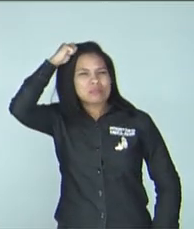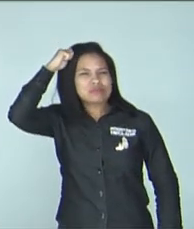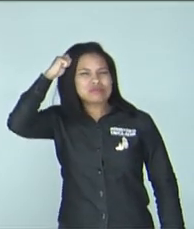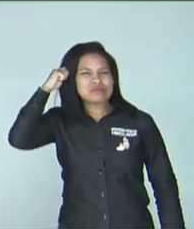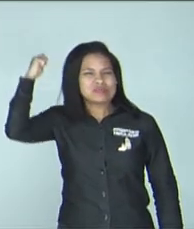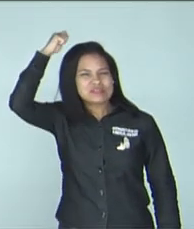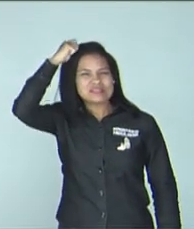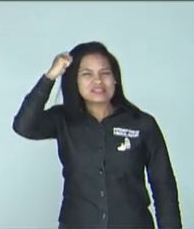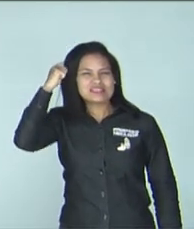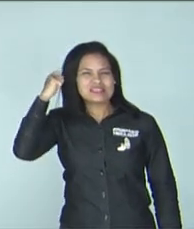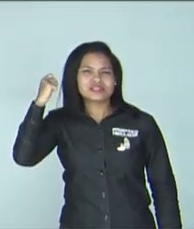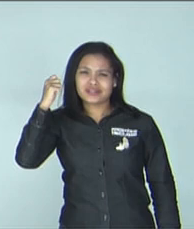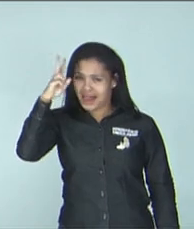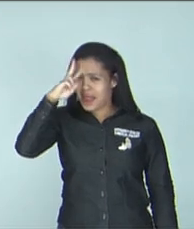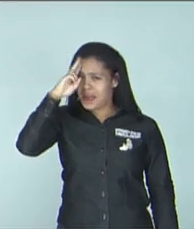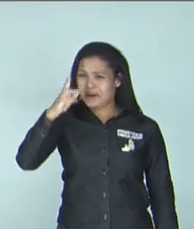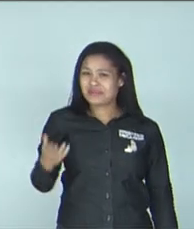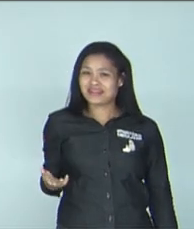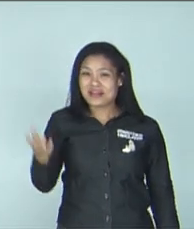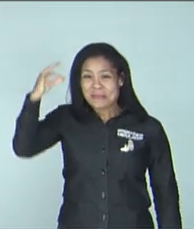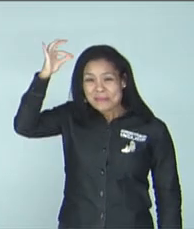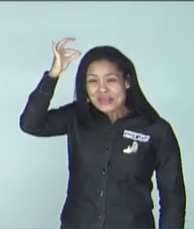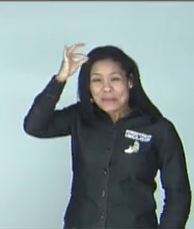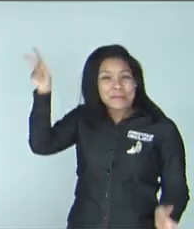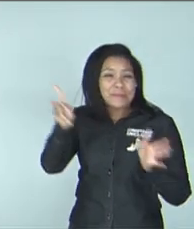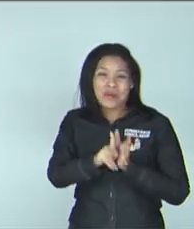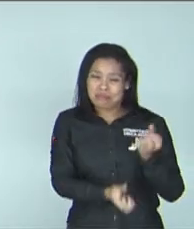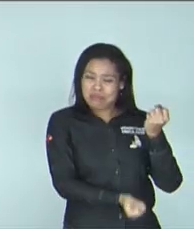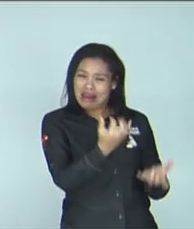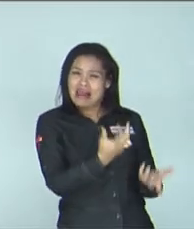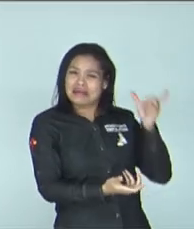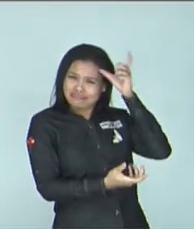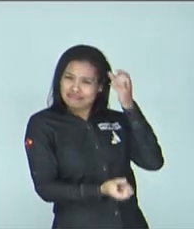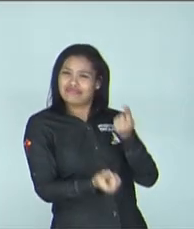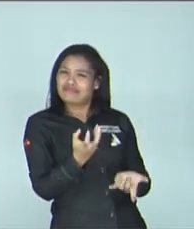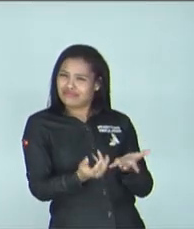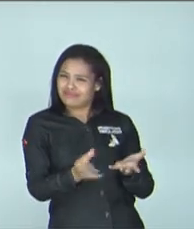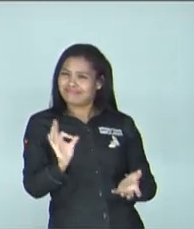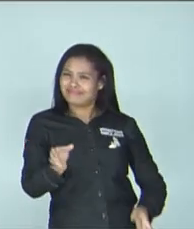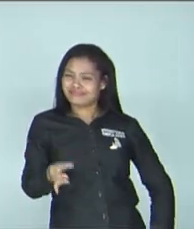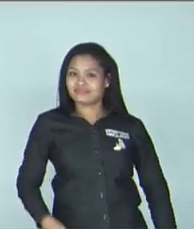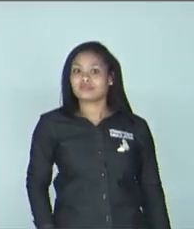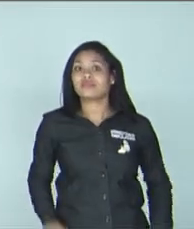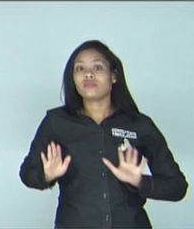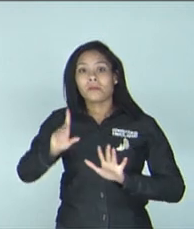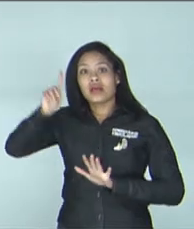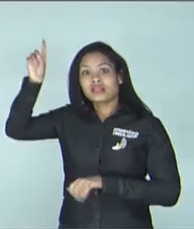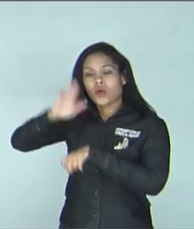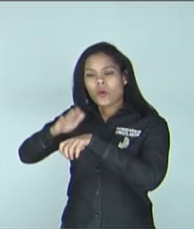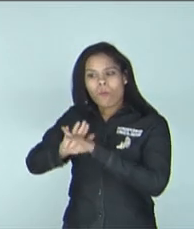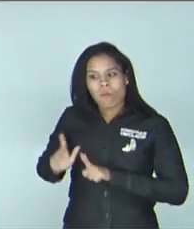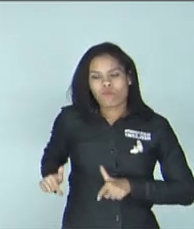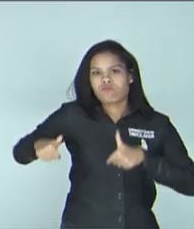aquilo que nojo piolho é um bicho do inferno mesmo agora deus levanta os piolhos uma